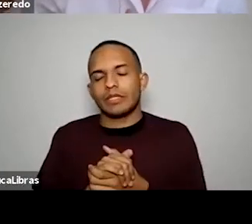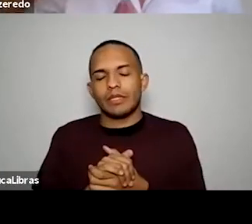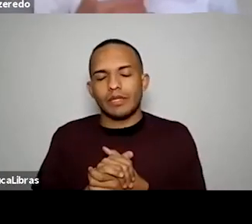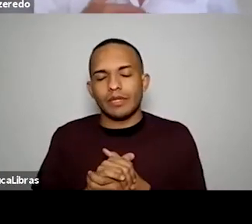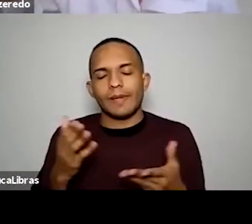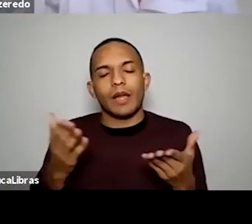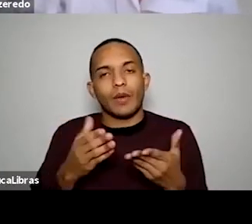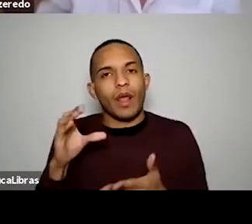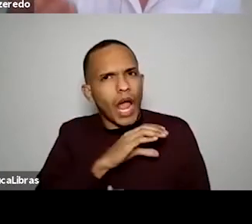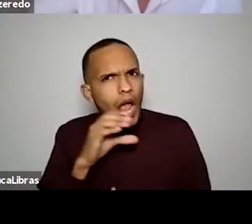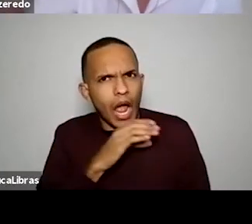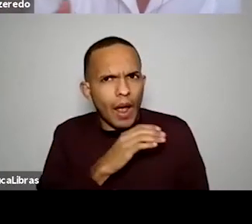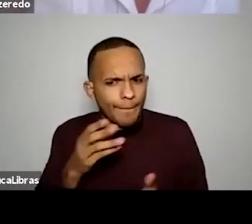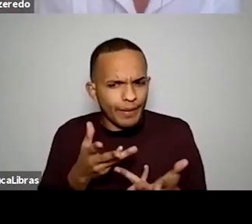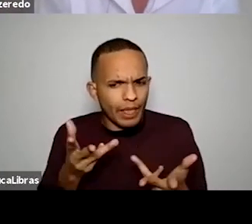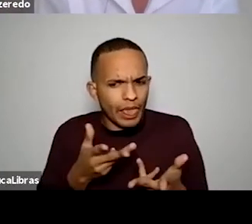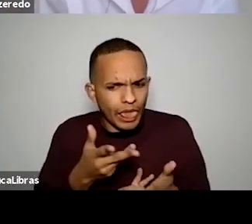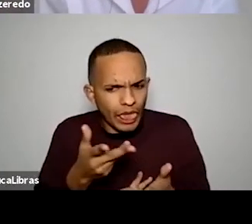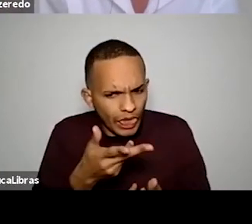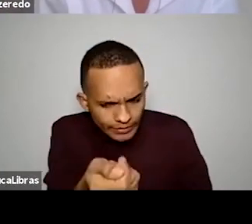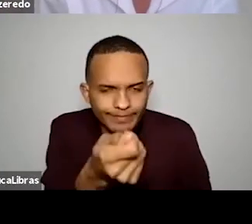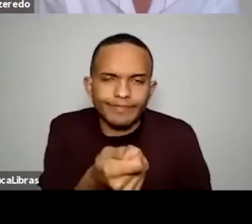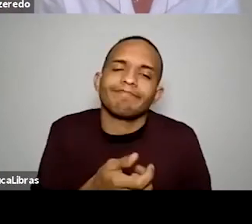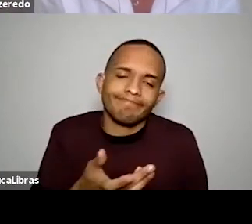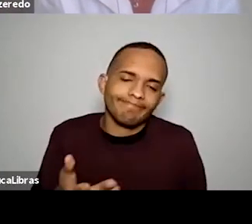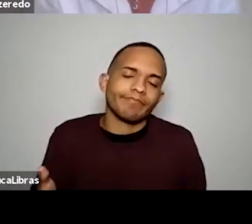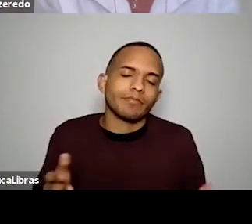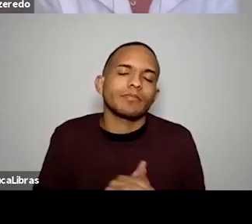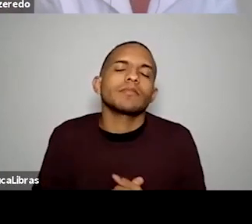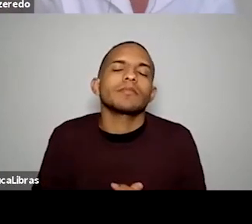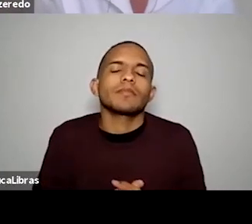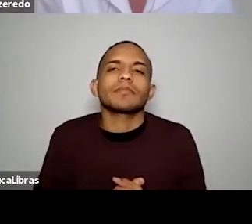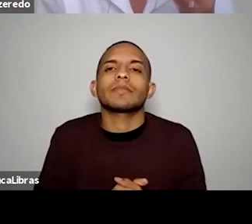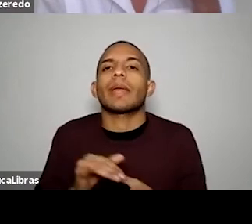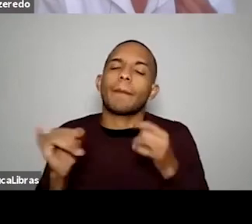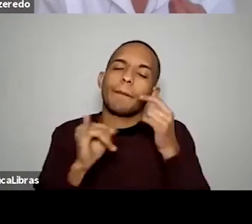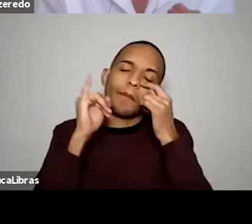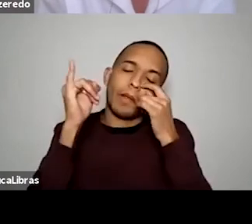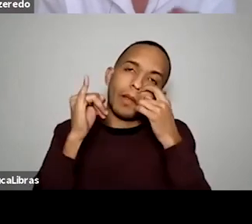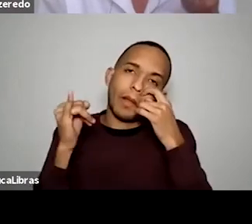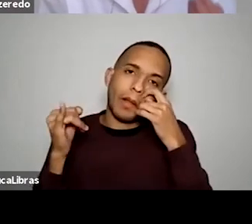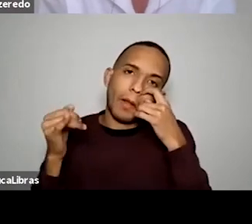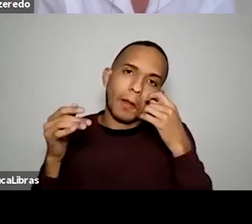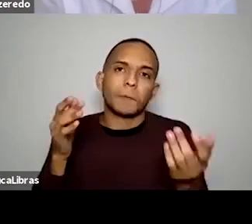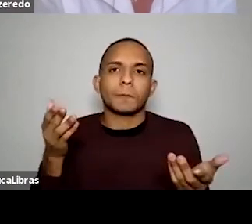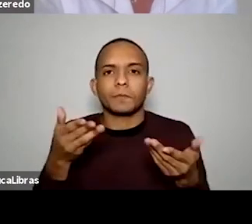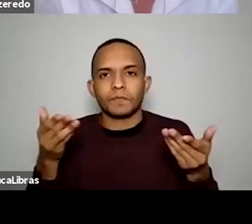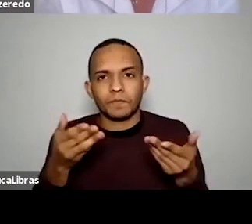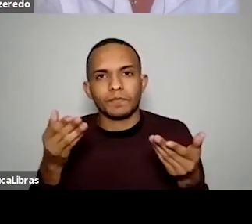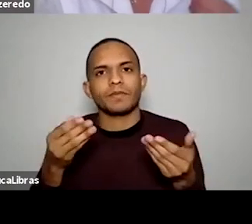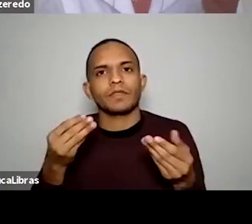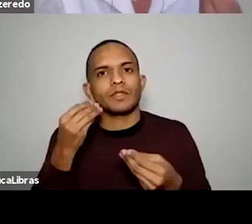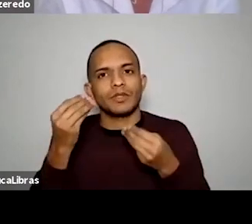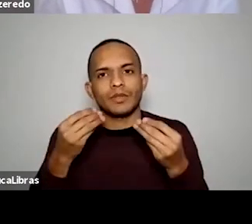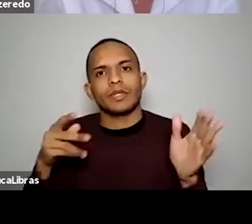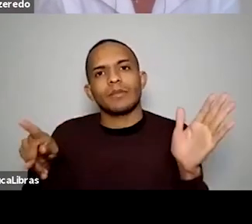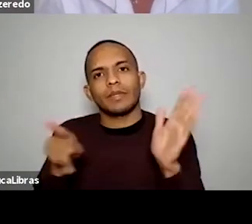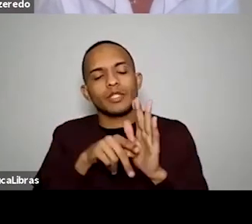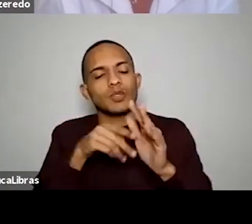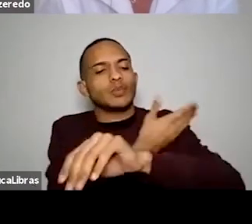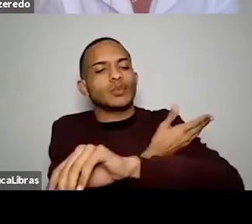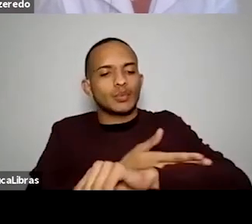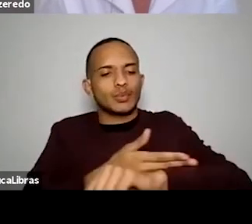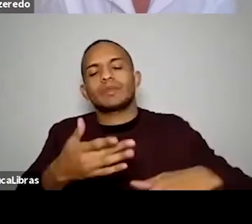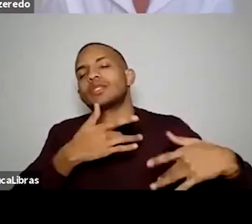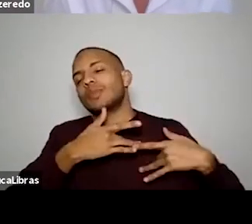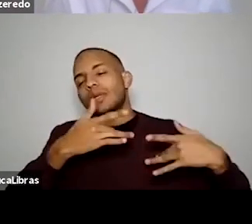acelerar, né? Ela nos permite dar um salto importante de patamar na cultura de doação e na prática de